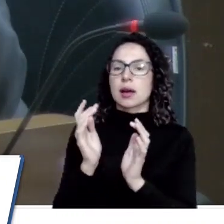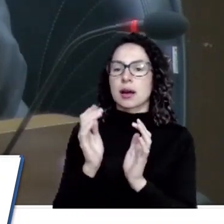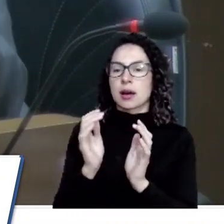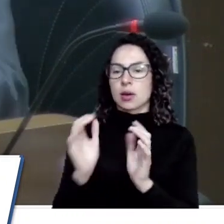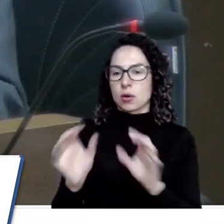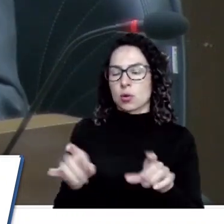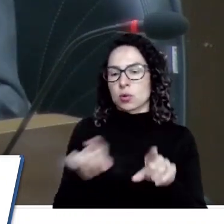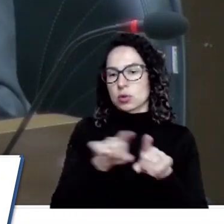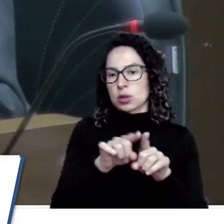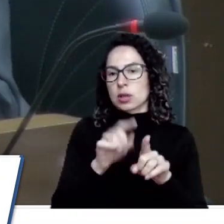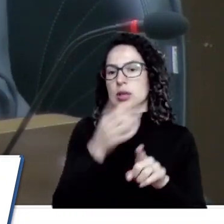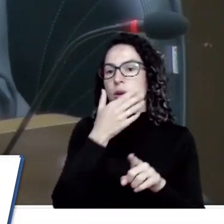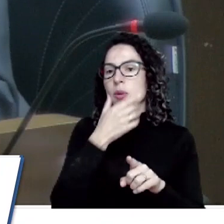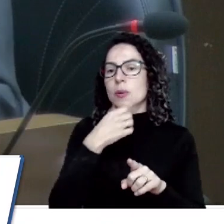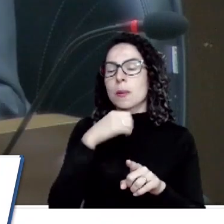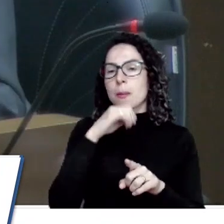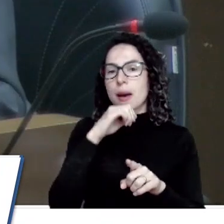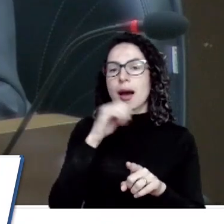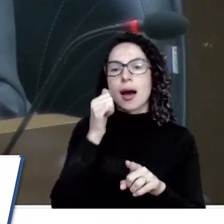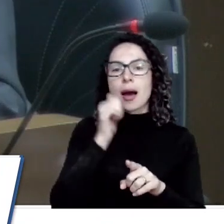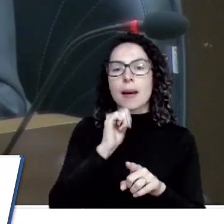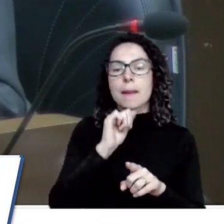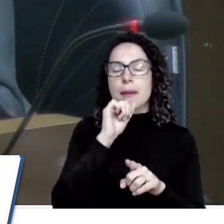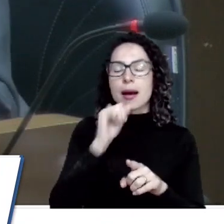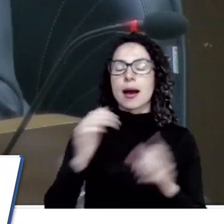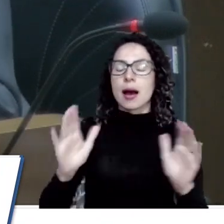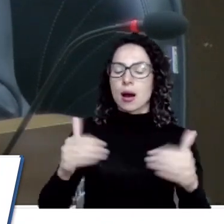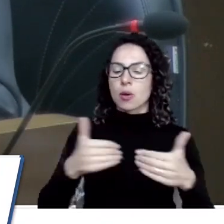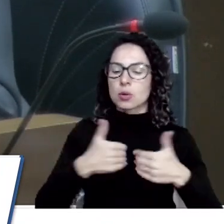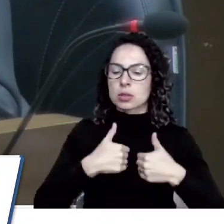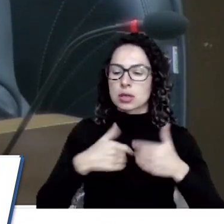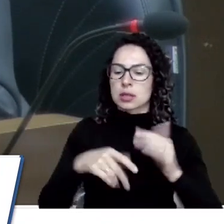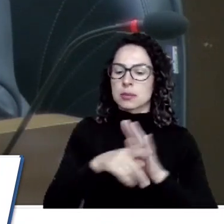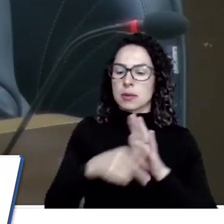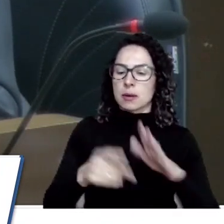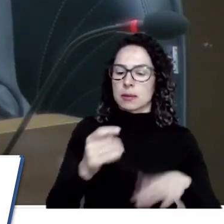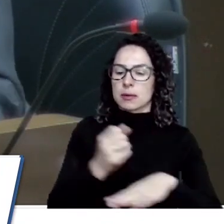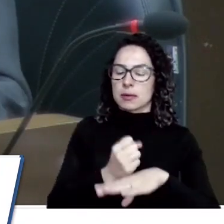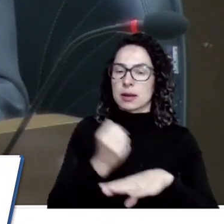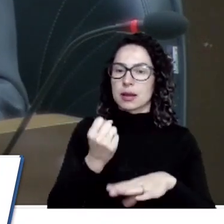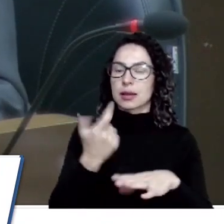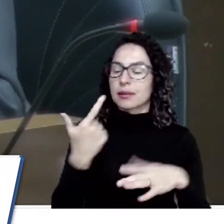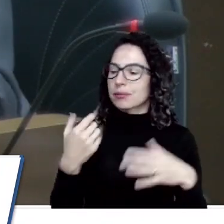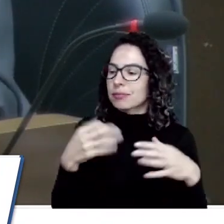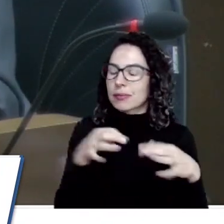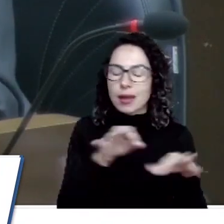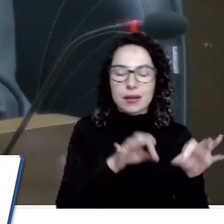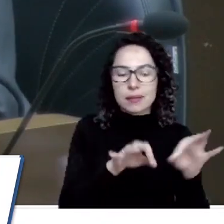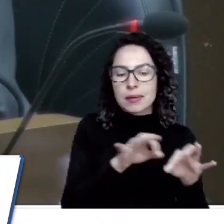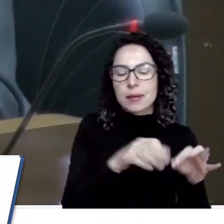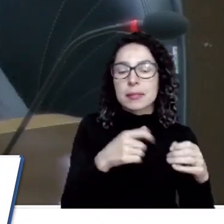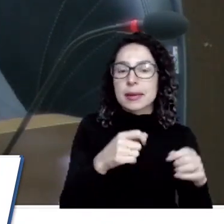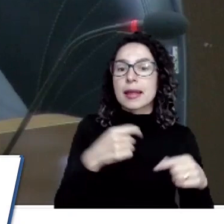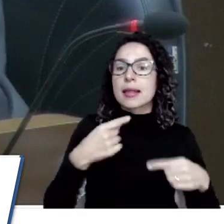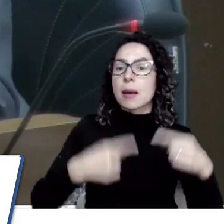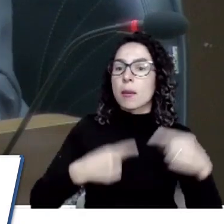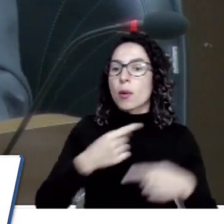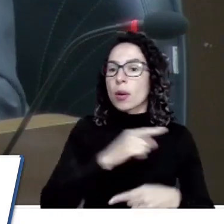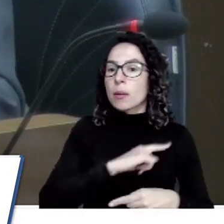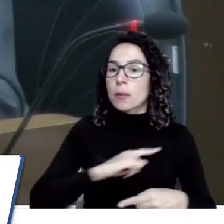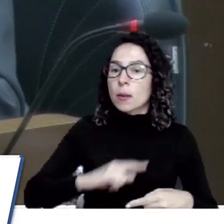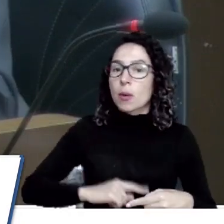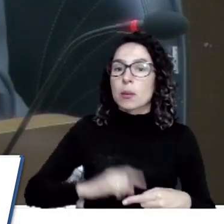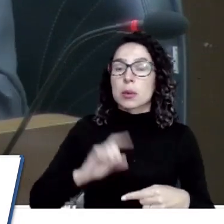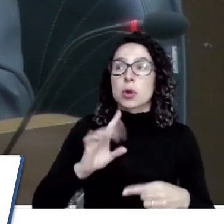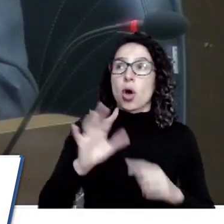estão se reorganizando, porque precisa de políticas públicas, não só em nível federal,